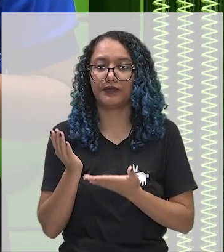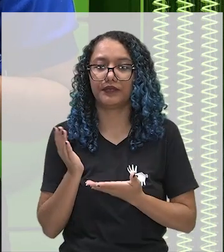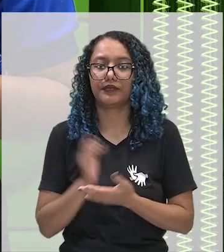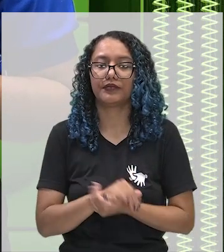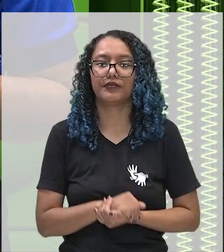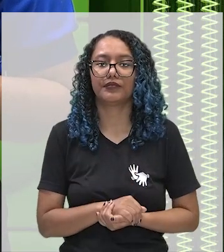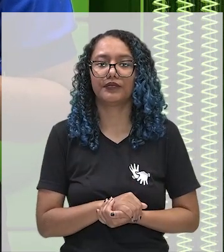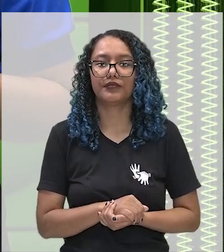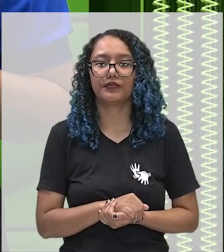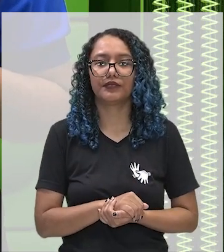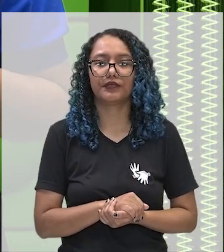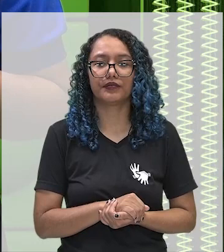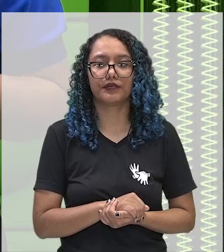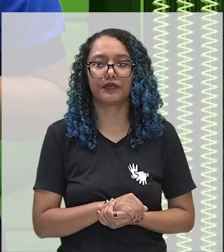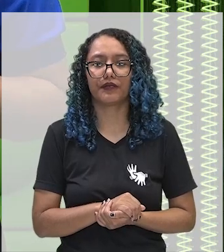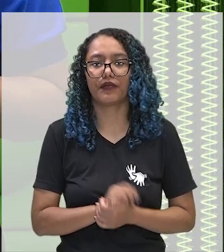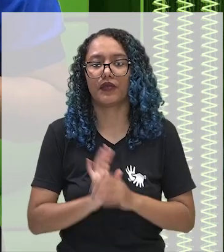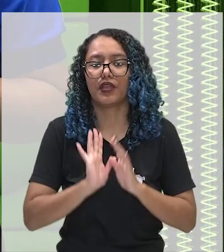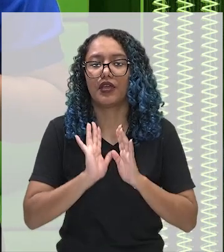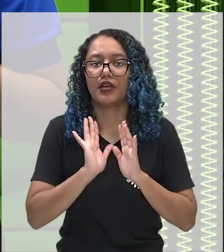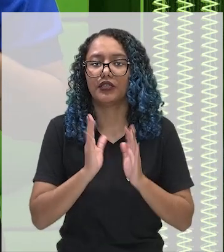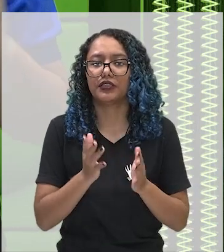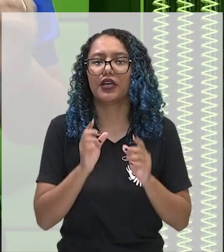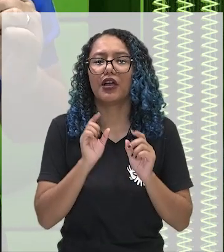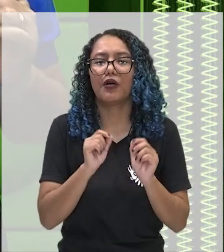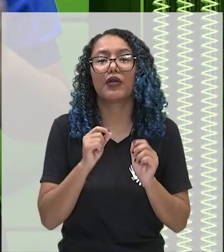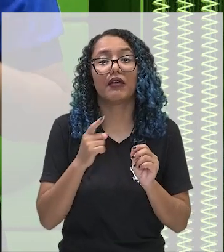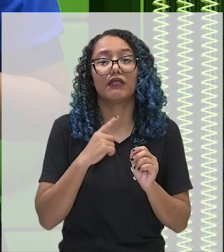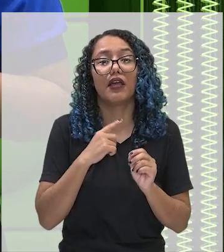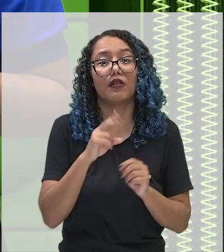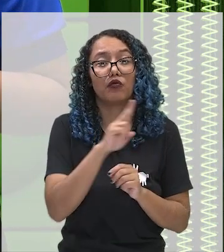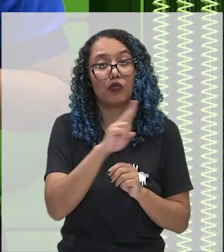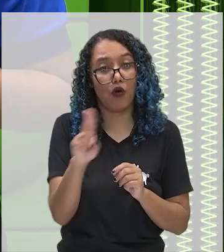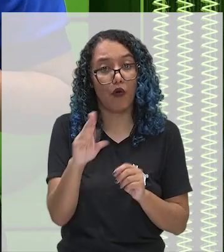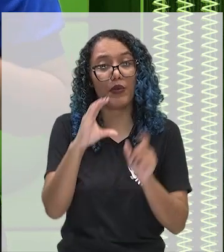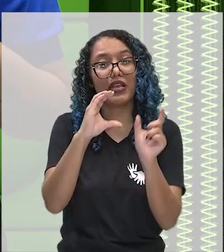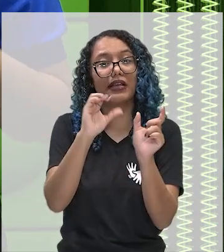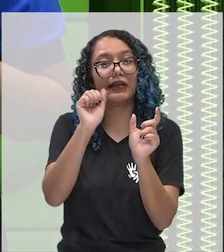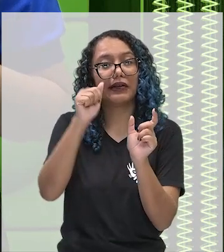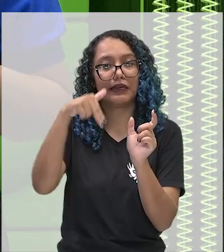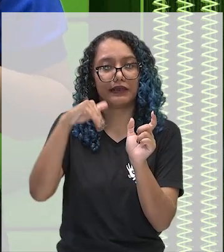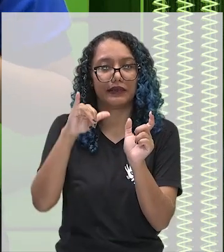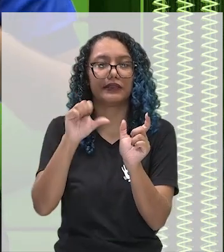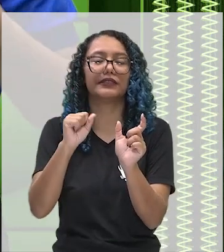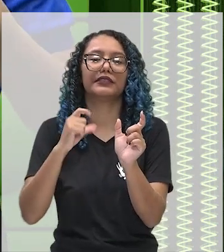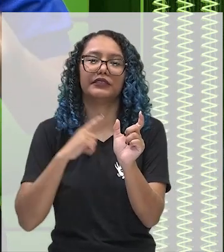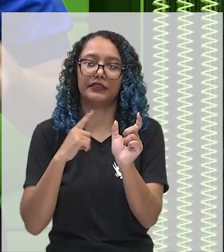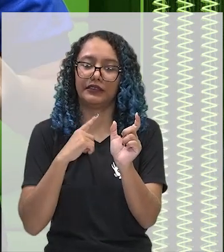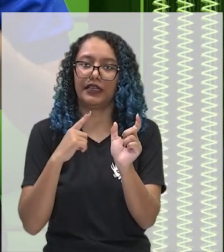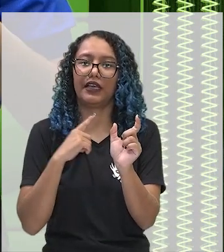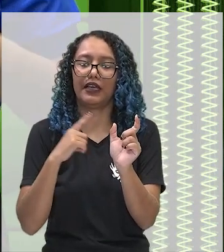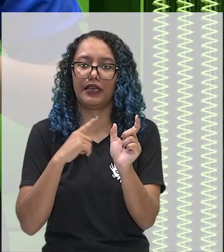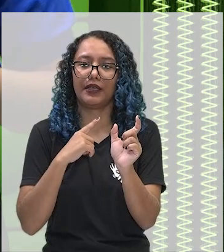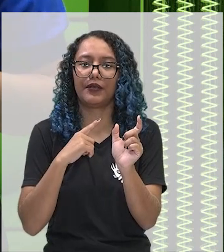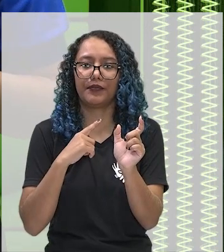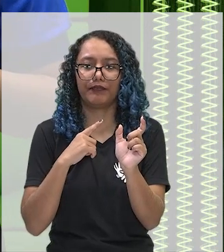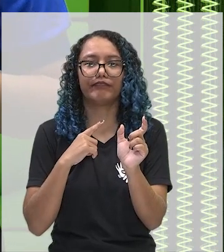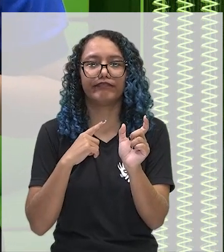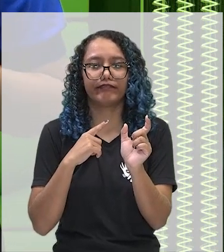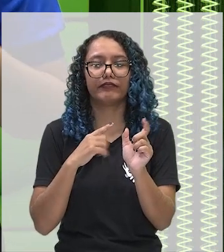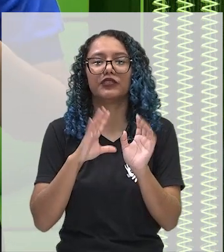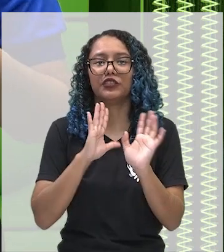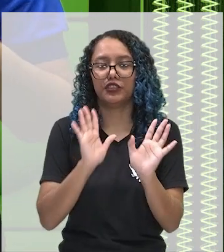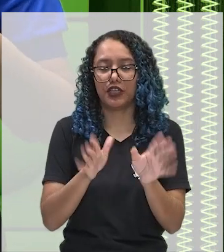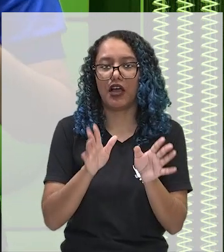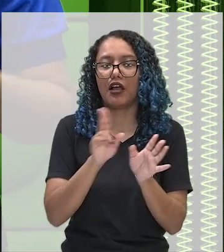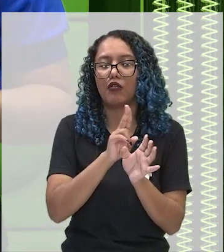ok? Esse gênero, ele já vai aparecer, o nome dele, Canis, ele já vai aparecer no nome do